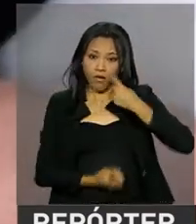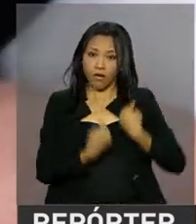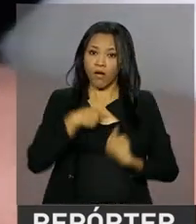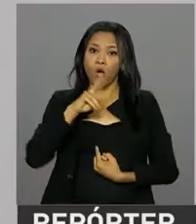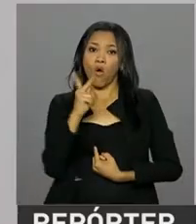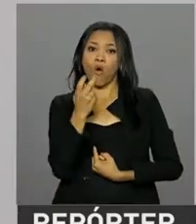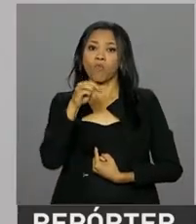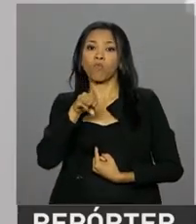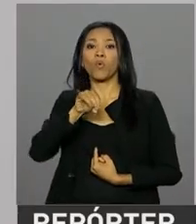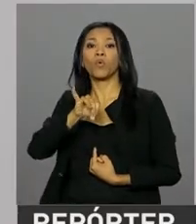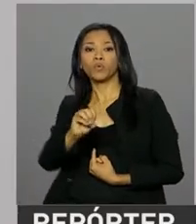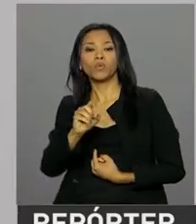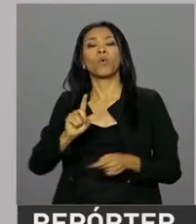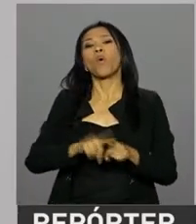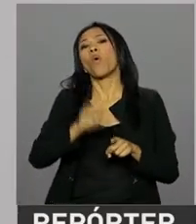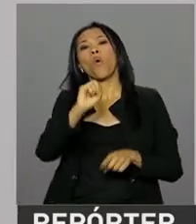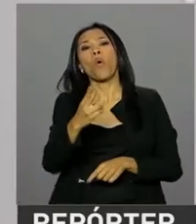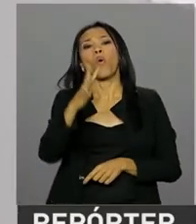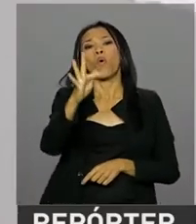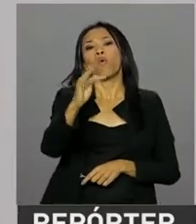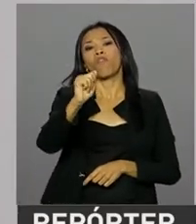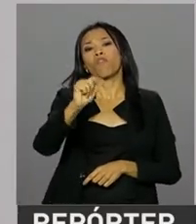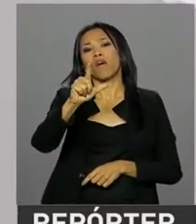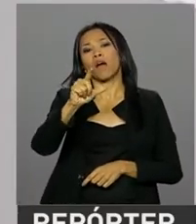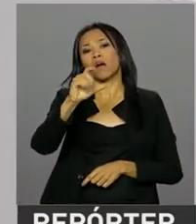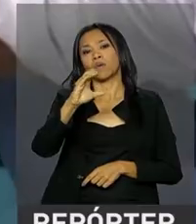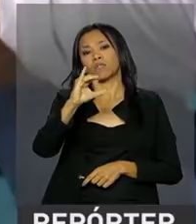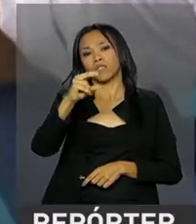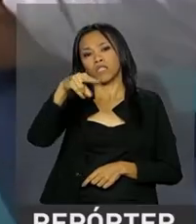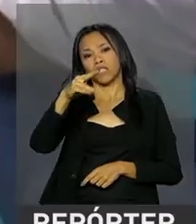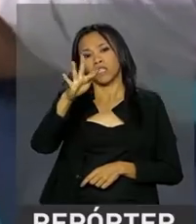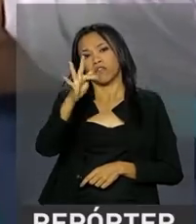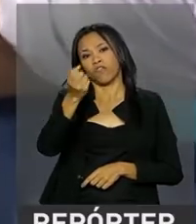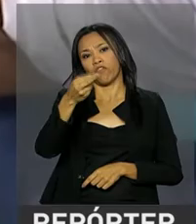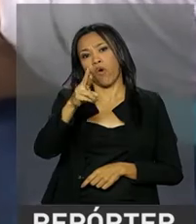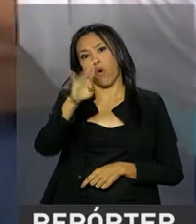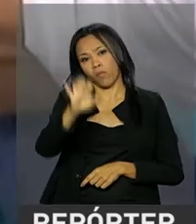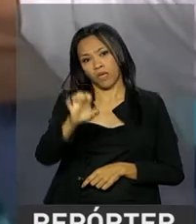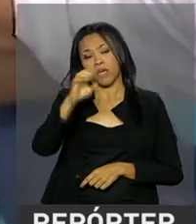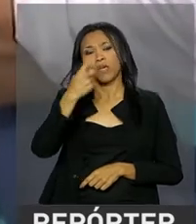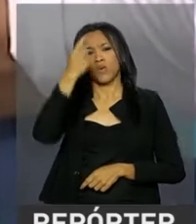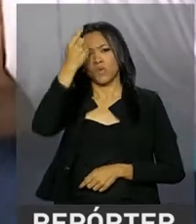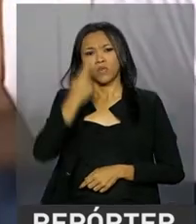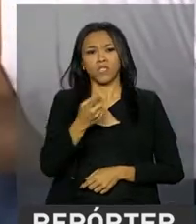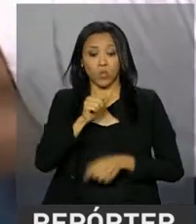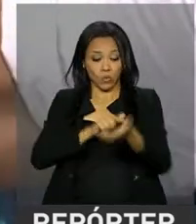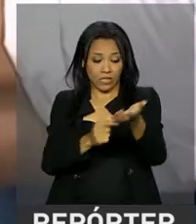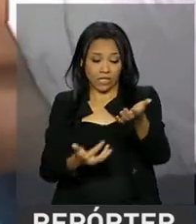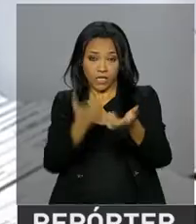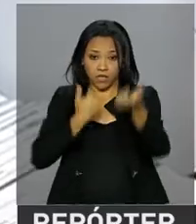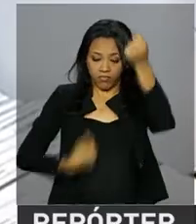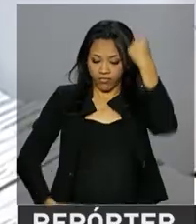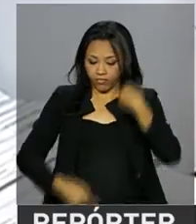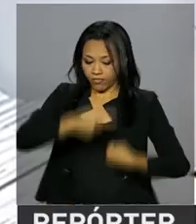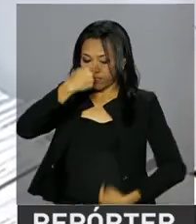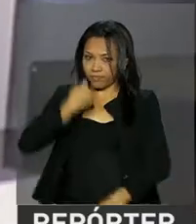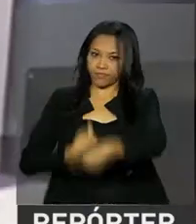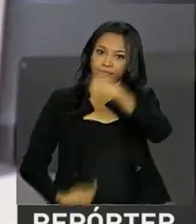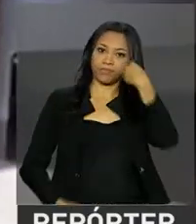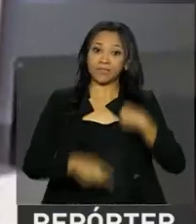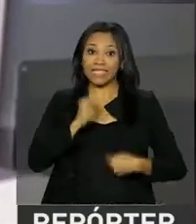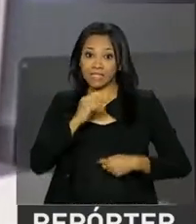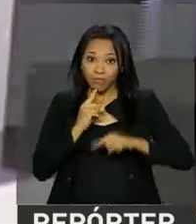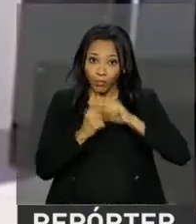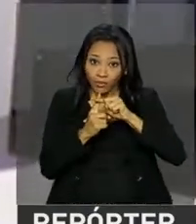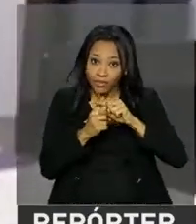hormônios, ou se tem falciforme, que provoca dificuldades na circulação do sangue. E no caso de o exame dar